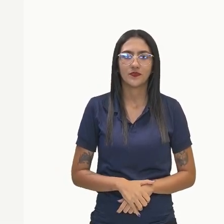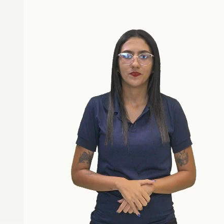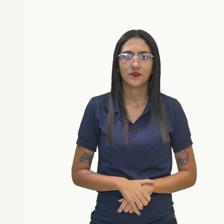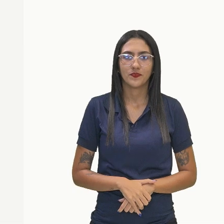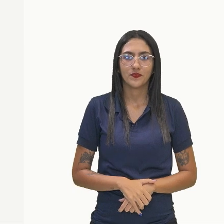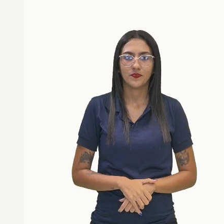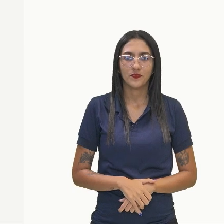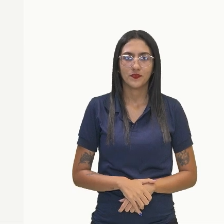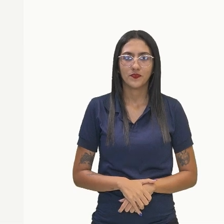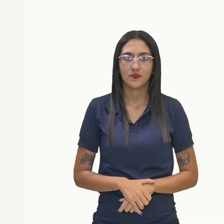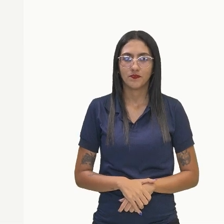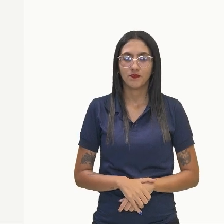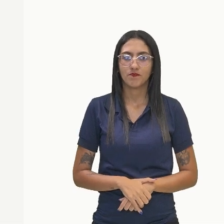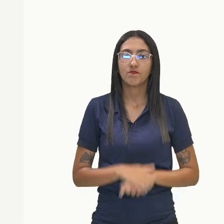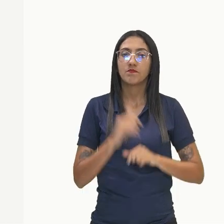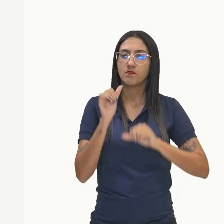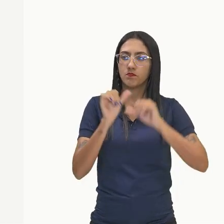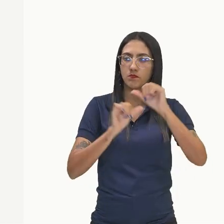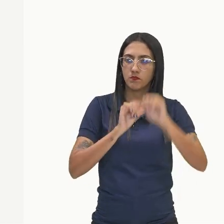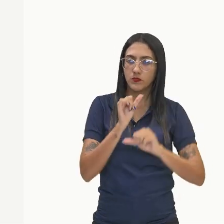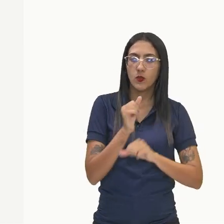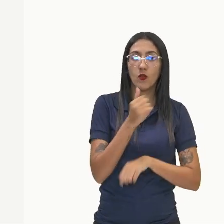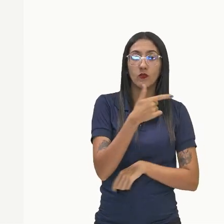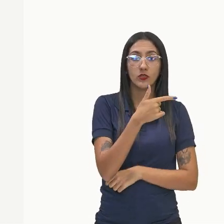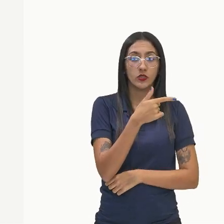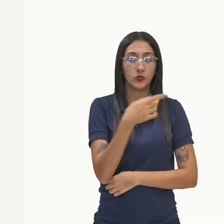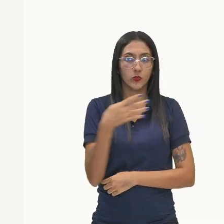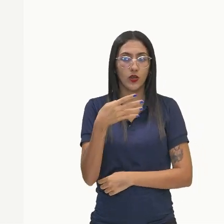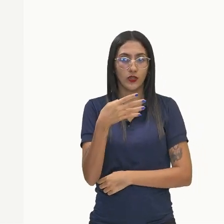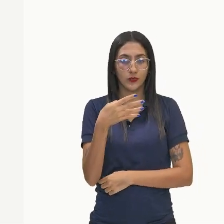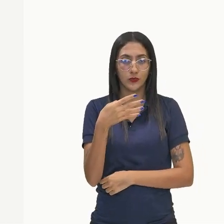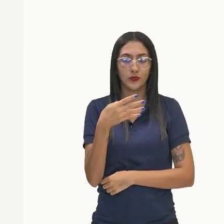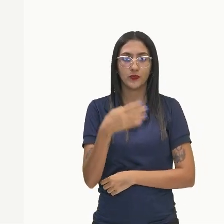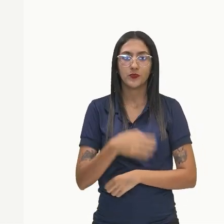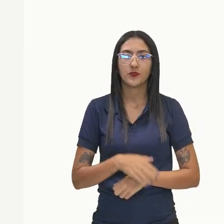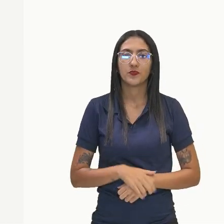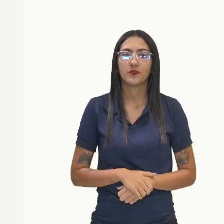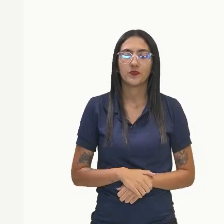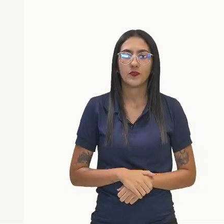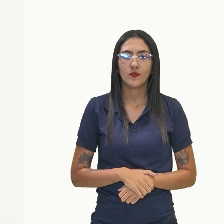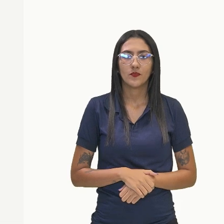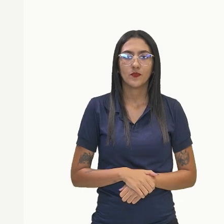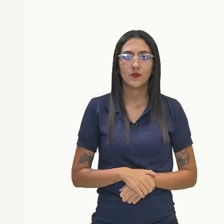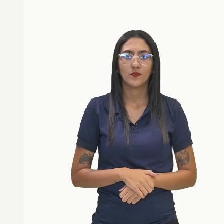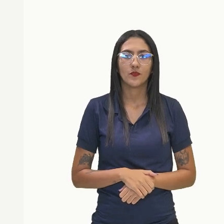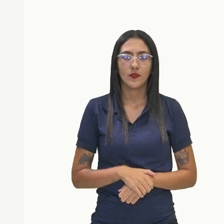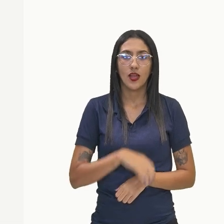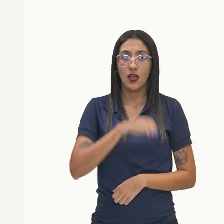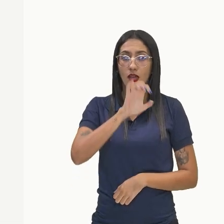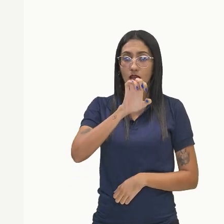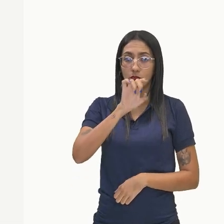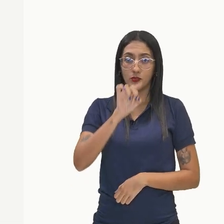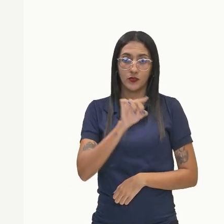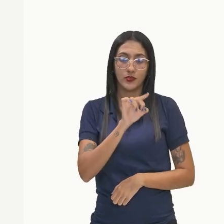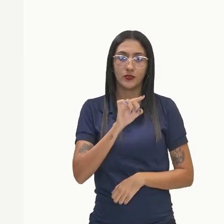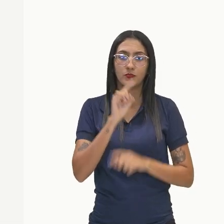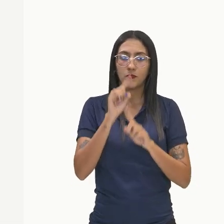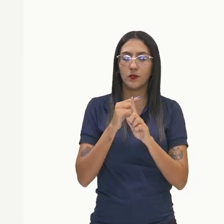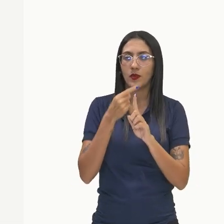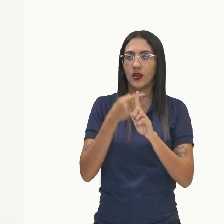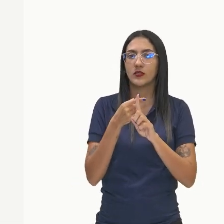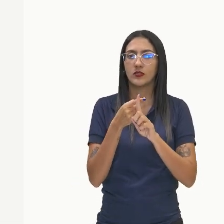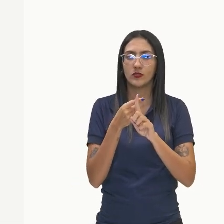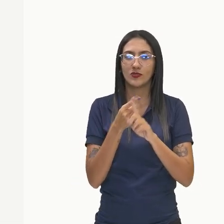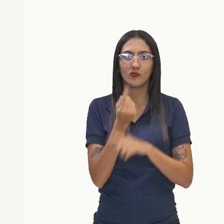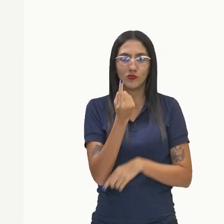24, que é o valor de U, é igual a epsilon' mais 1, que é a